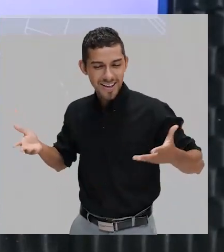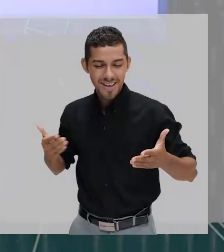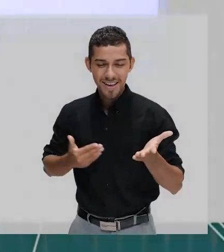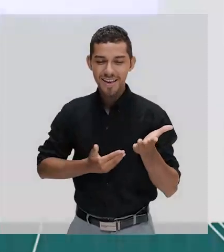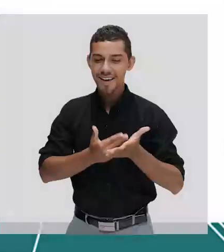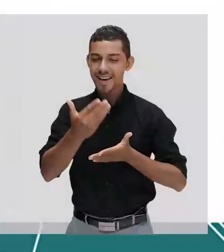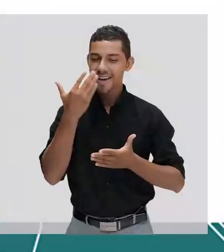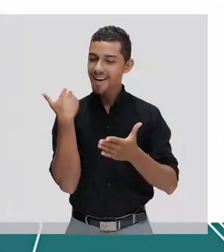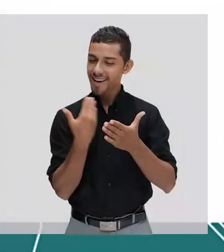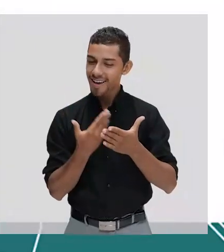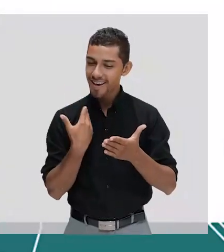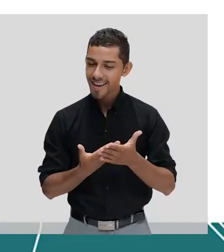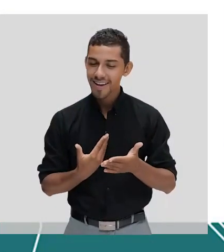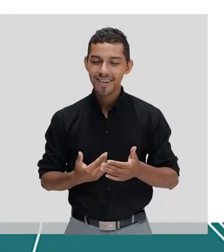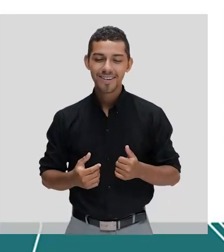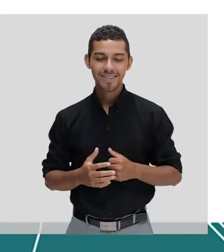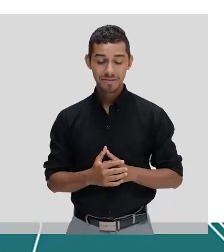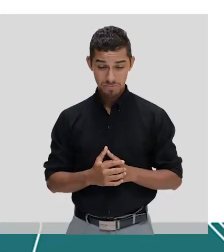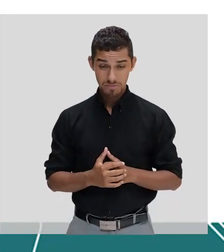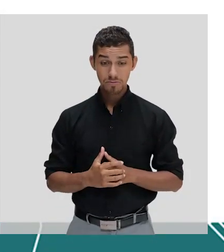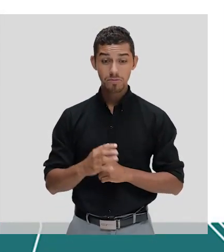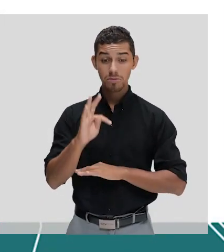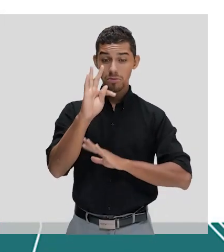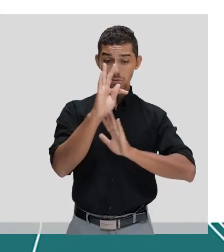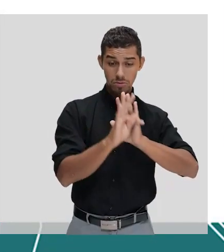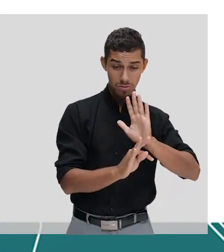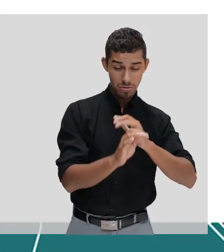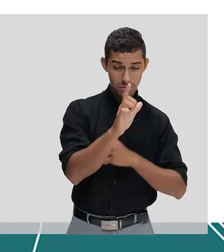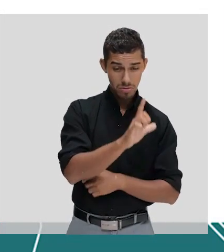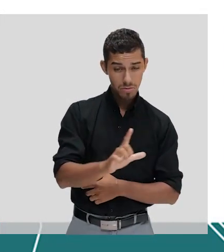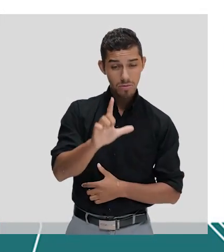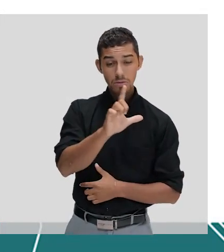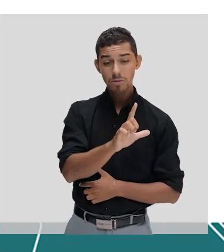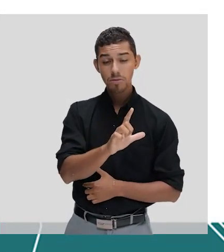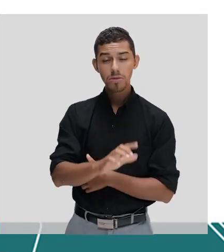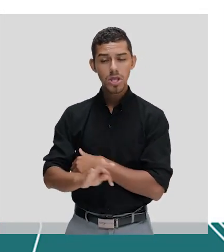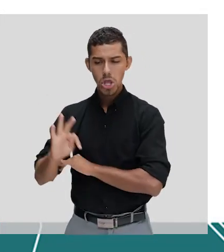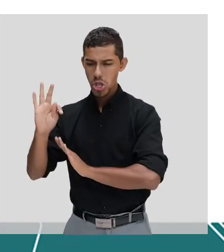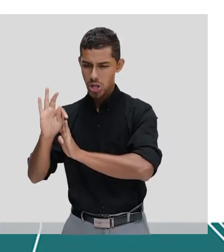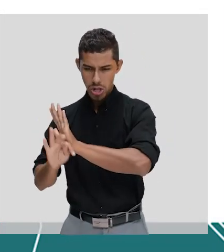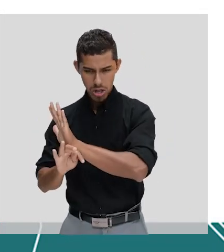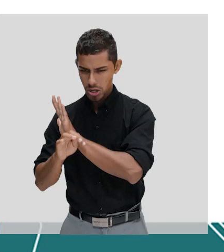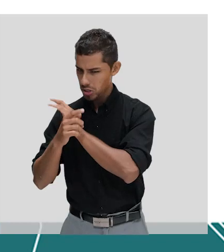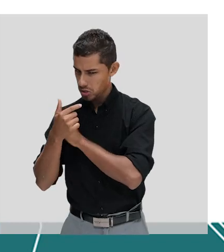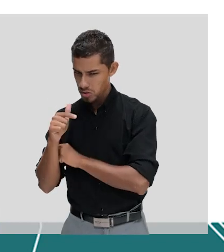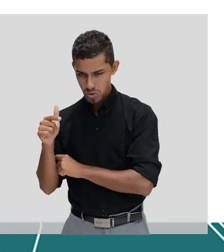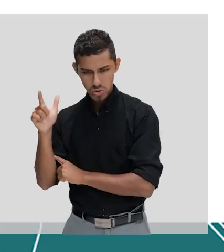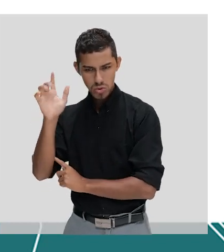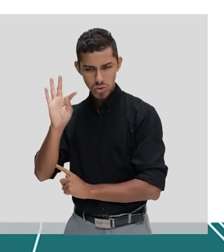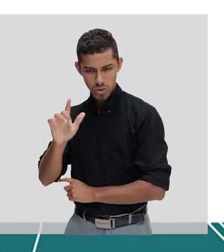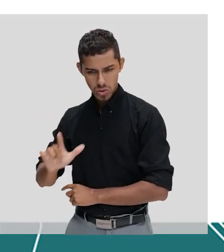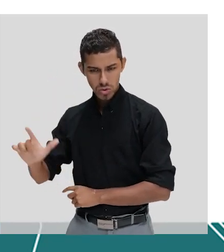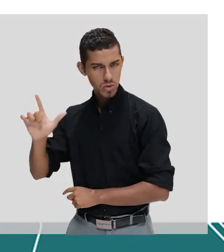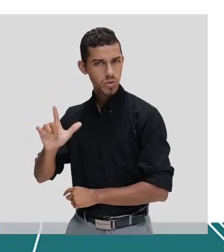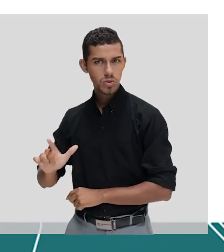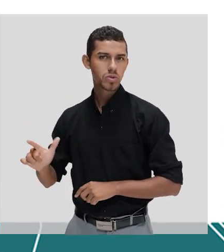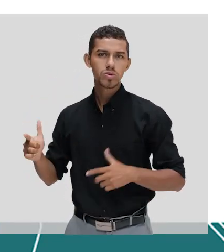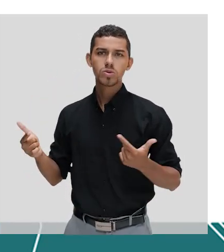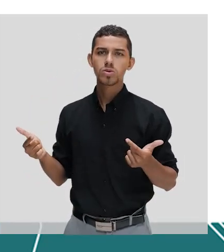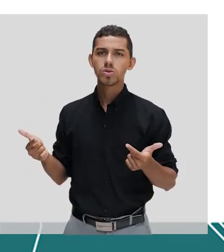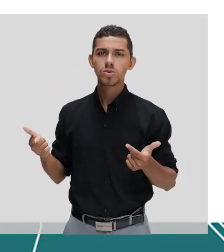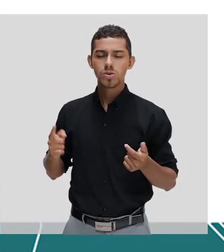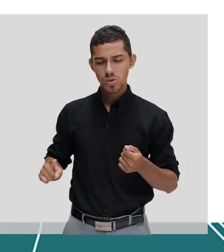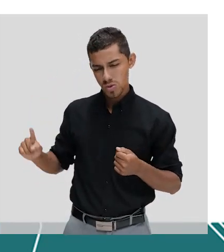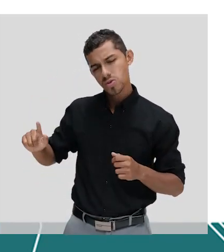aula. Texto literário e não literário. Os textos, antes mesmo de serem divididos